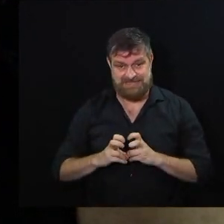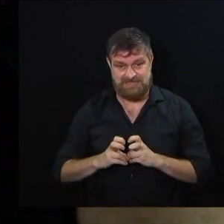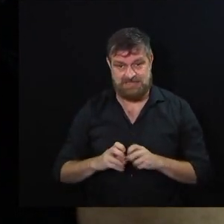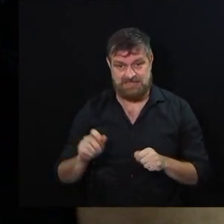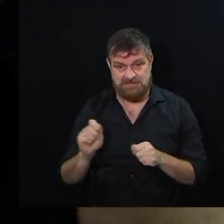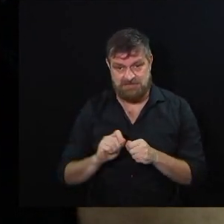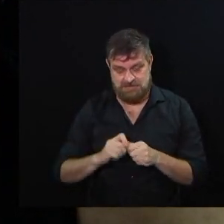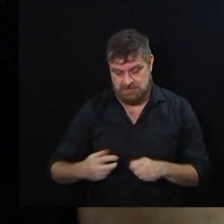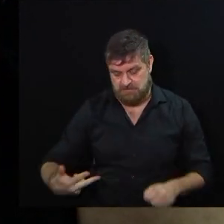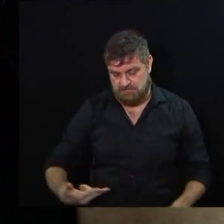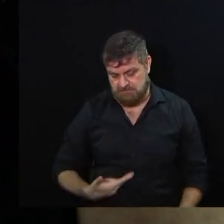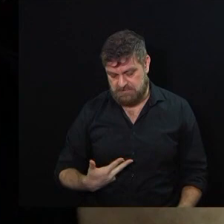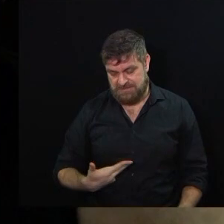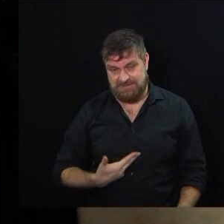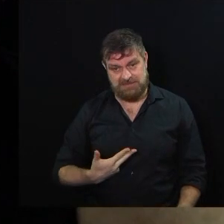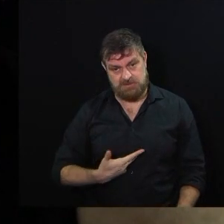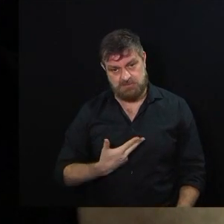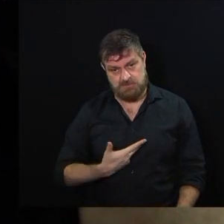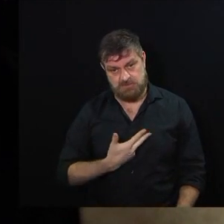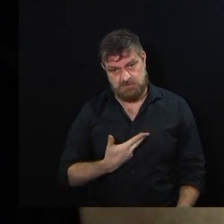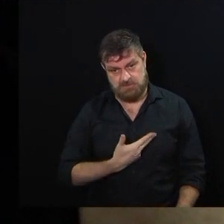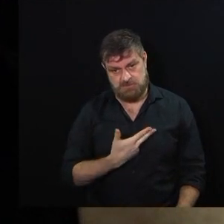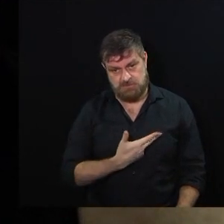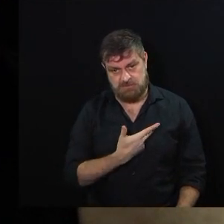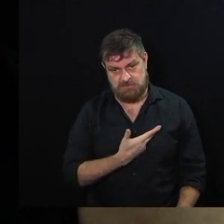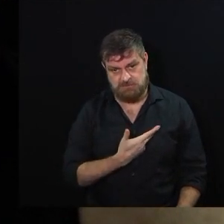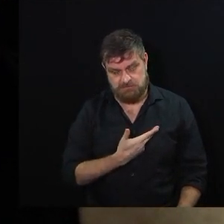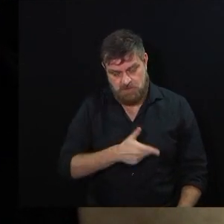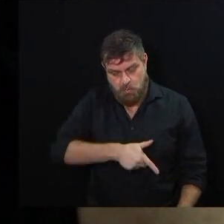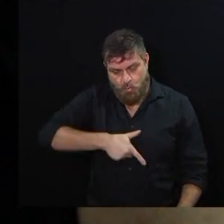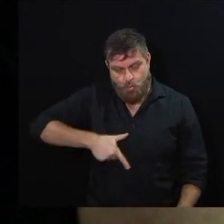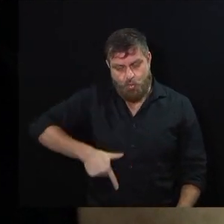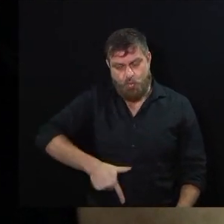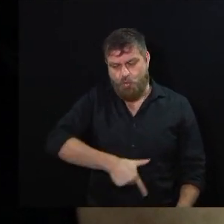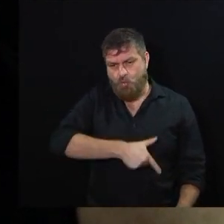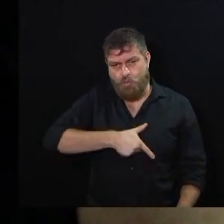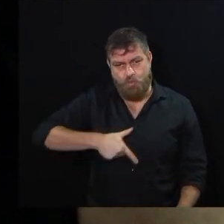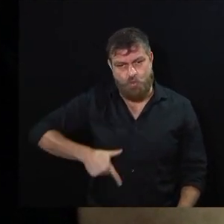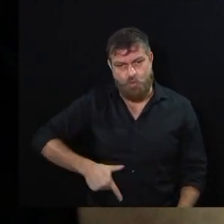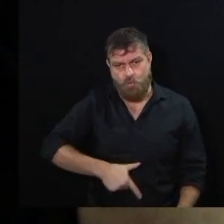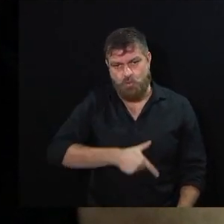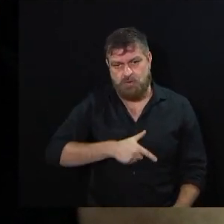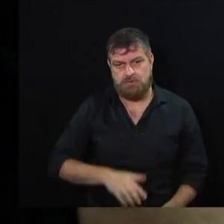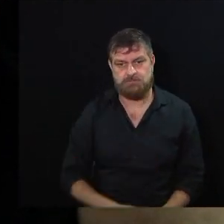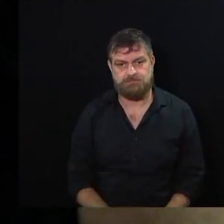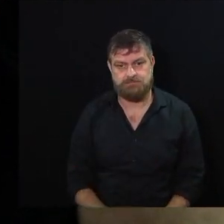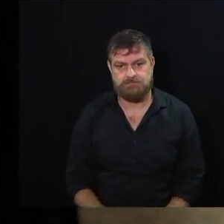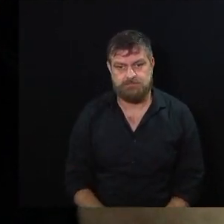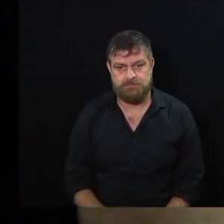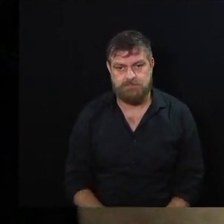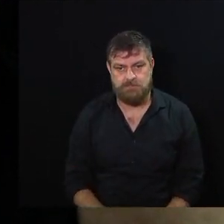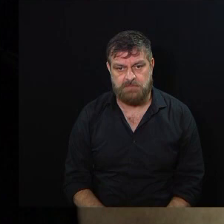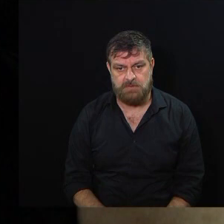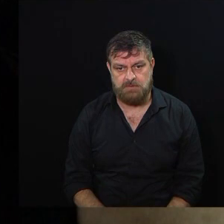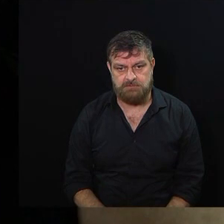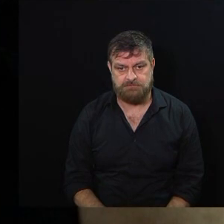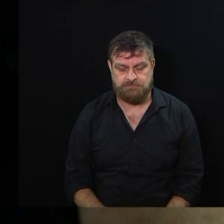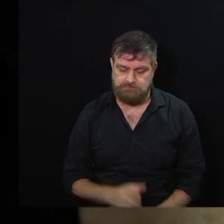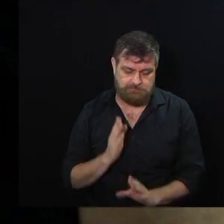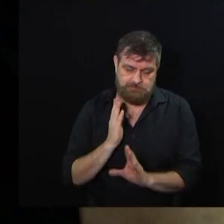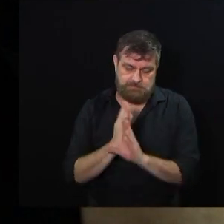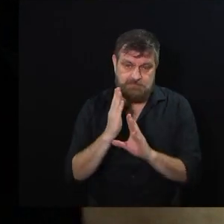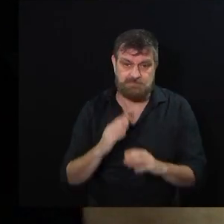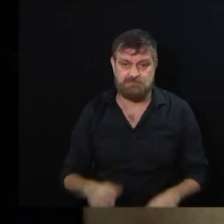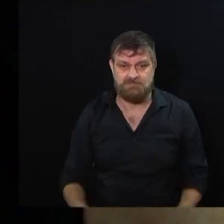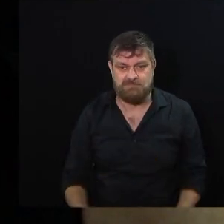né, e tirou tudo, limpou tudo, assim. Foi a descoberta que eu fiz, aí eles me deram o